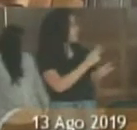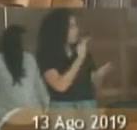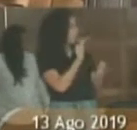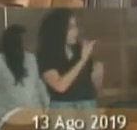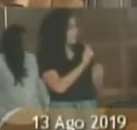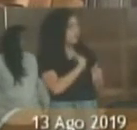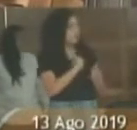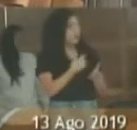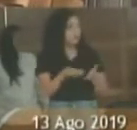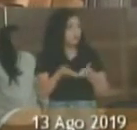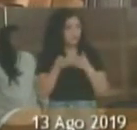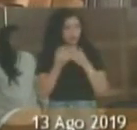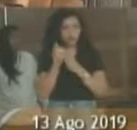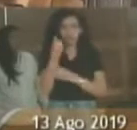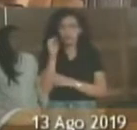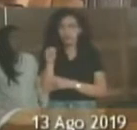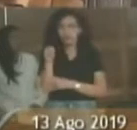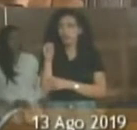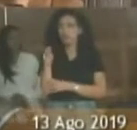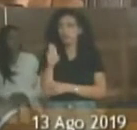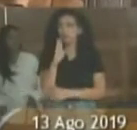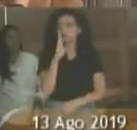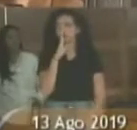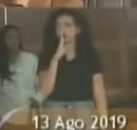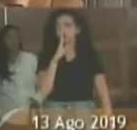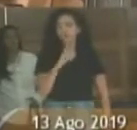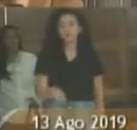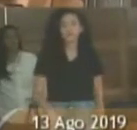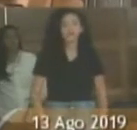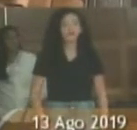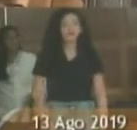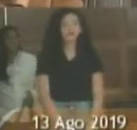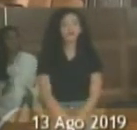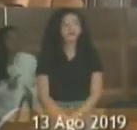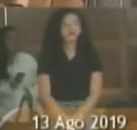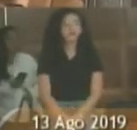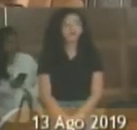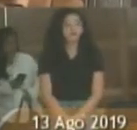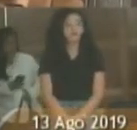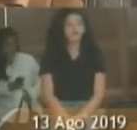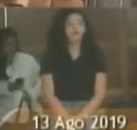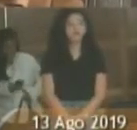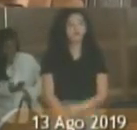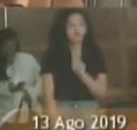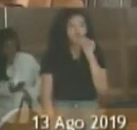Excelência começar a vossa fala, vamos fazer um minuto de silêncio, por favor.